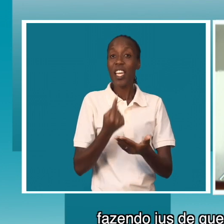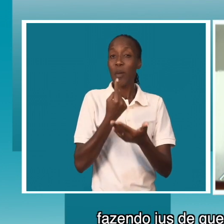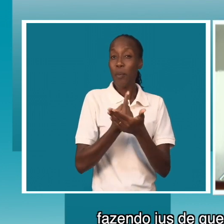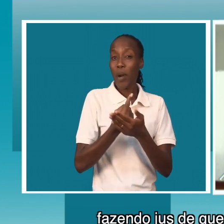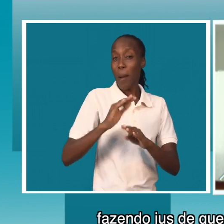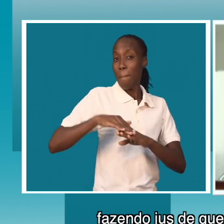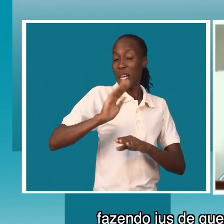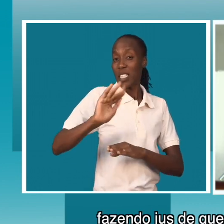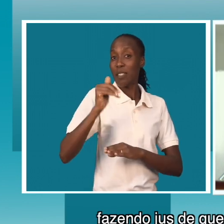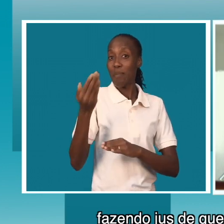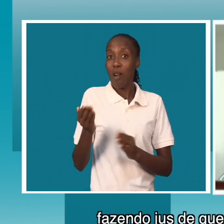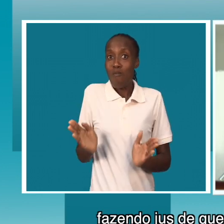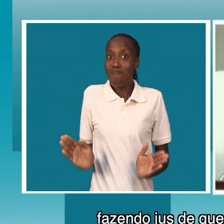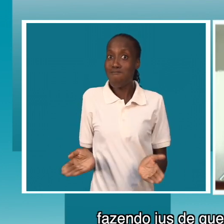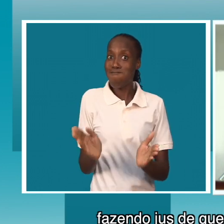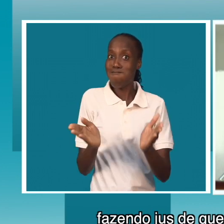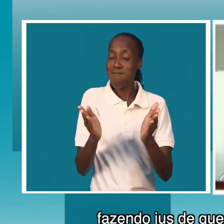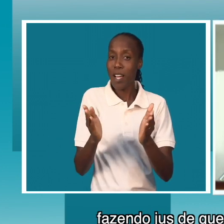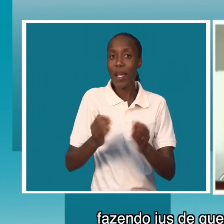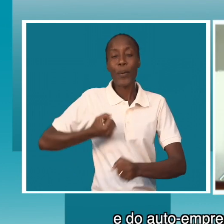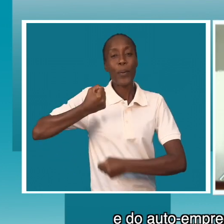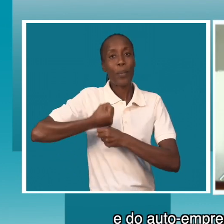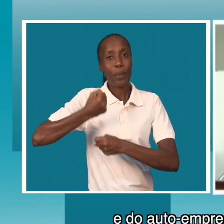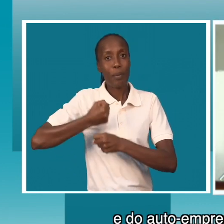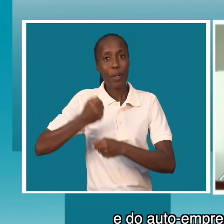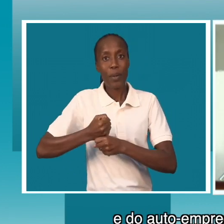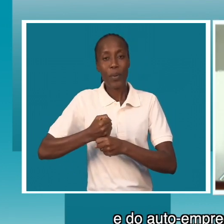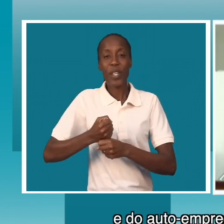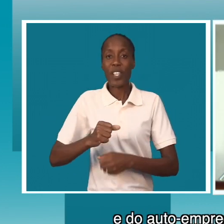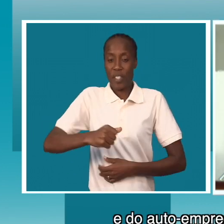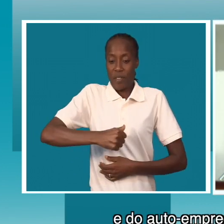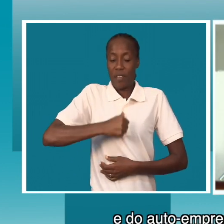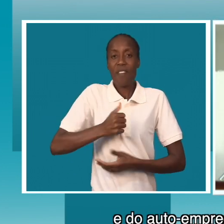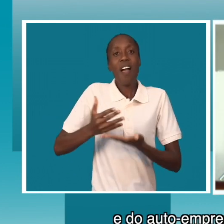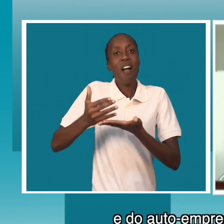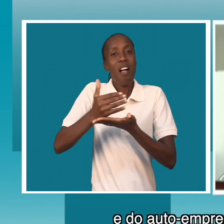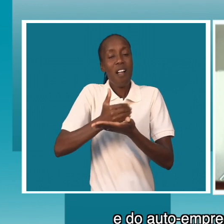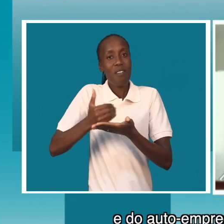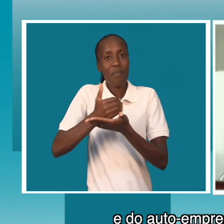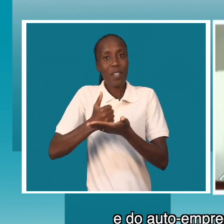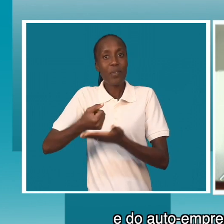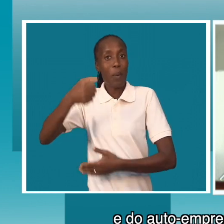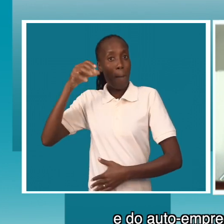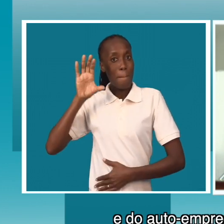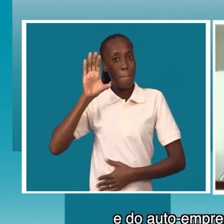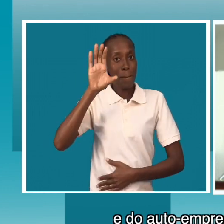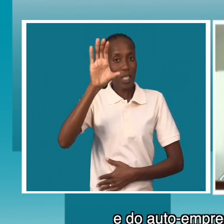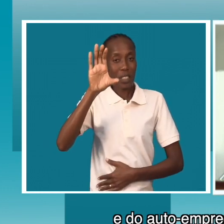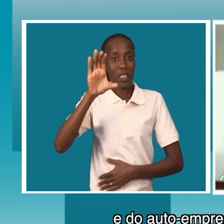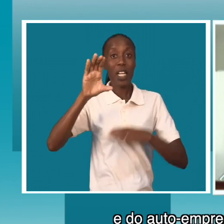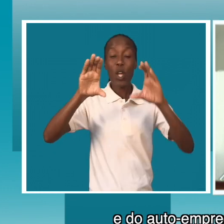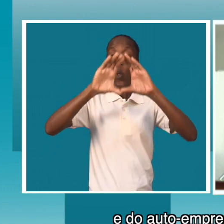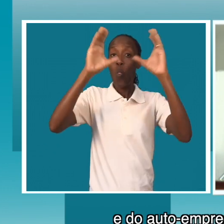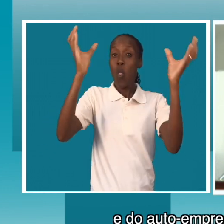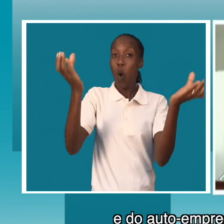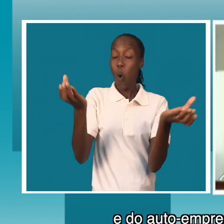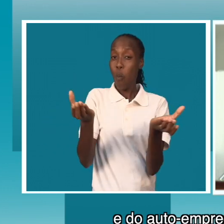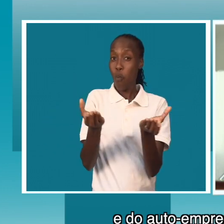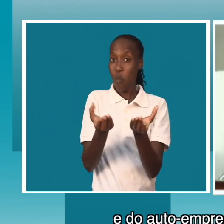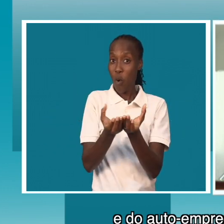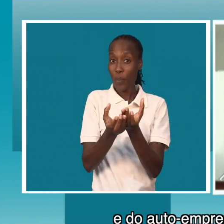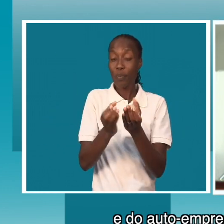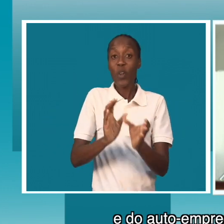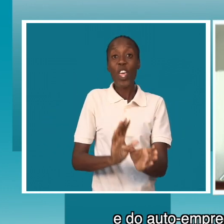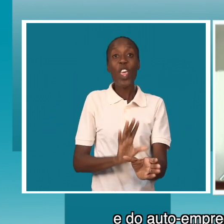promoção do emprego e de autoemprego no país e no mundo inteiro,